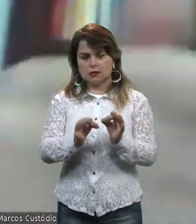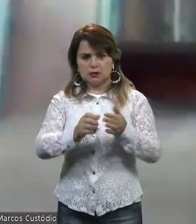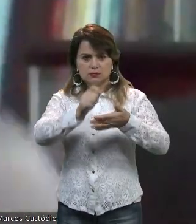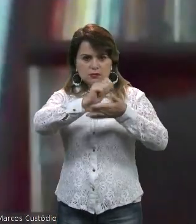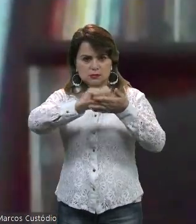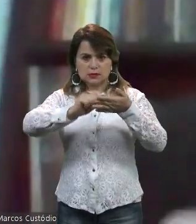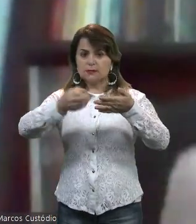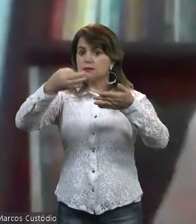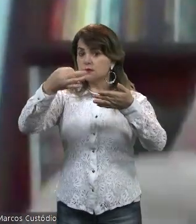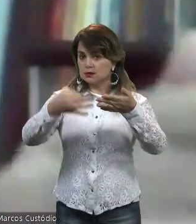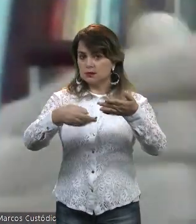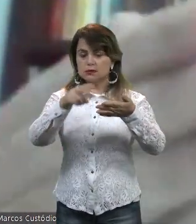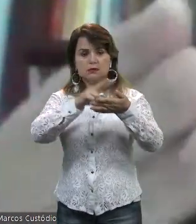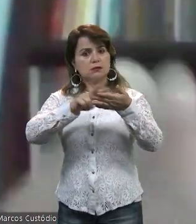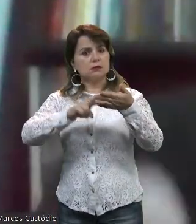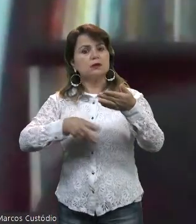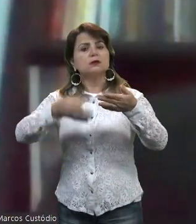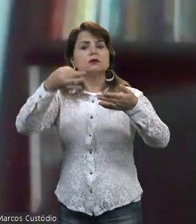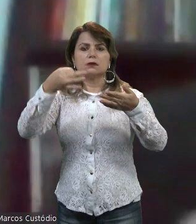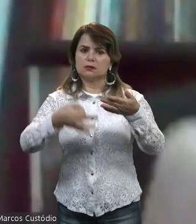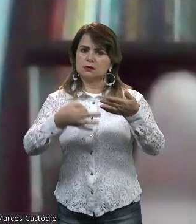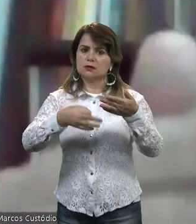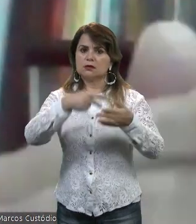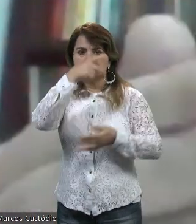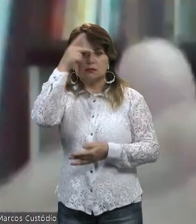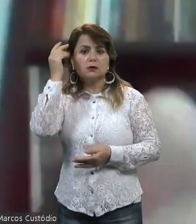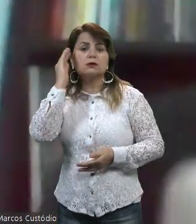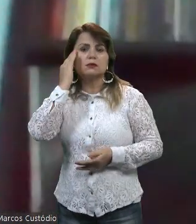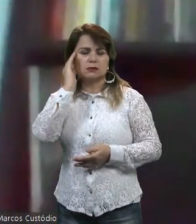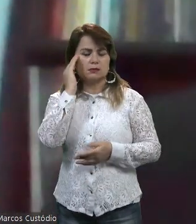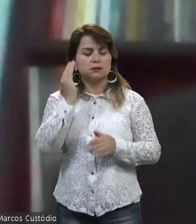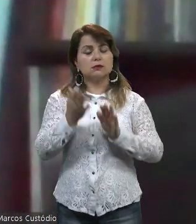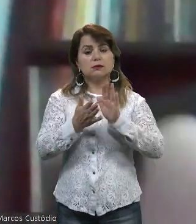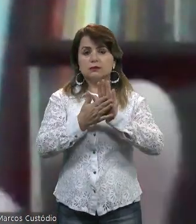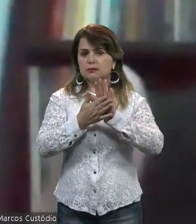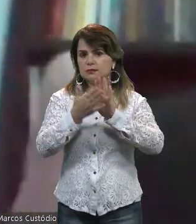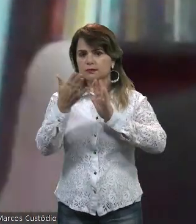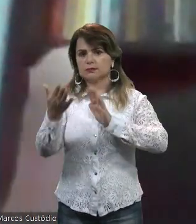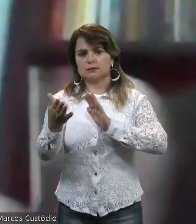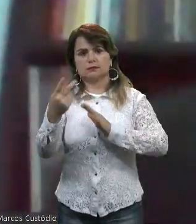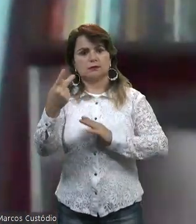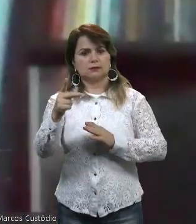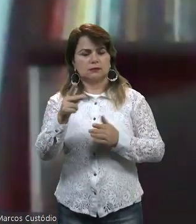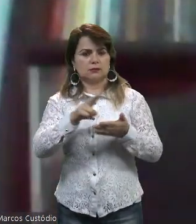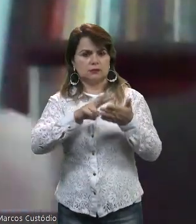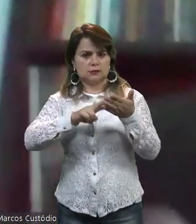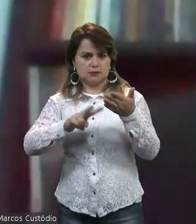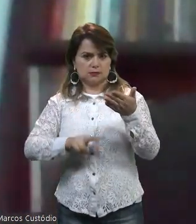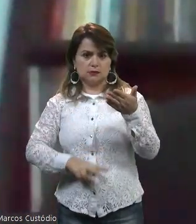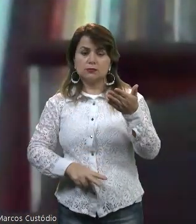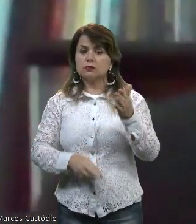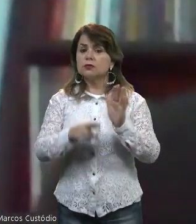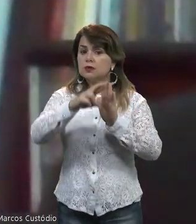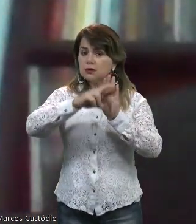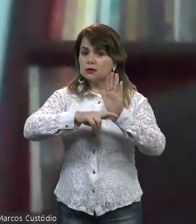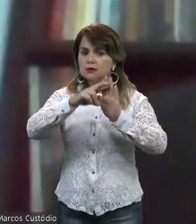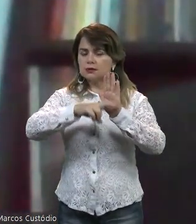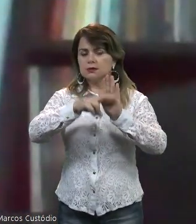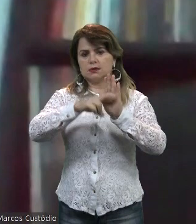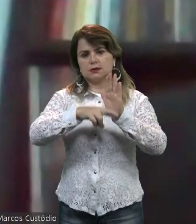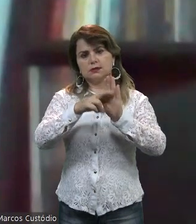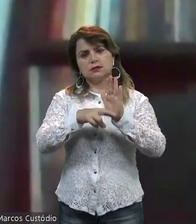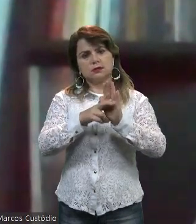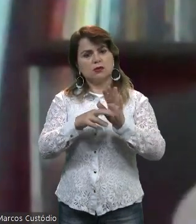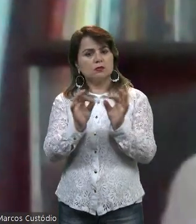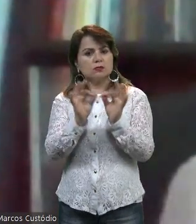bem lido, facilitou a compreensão de todos, e parabéns por isso, por esta redação tão